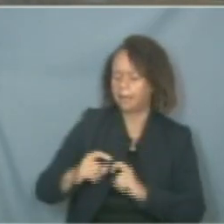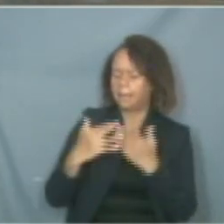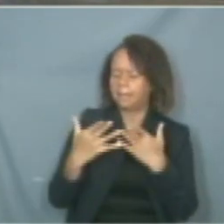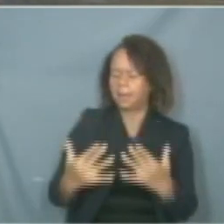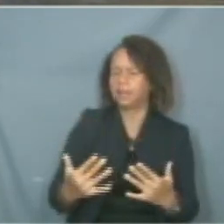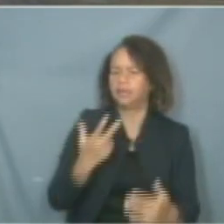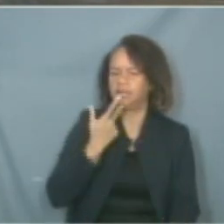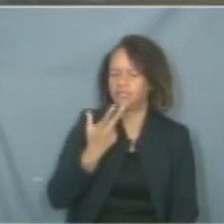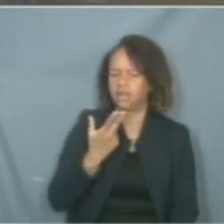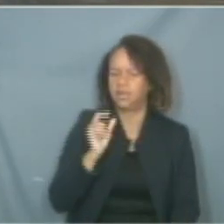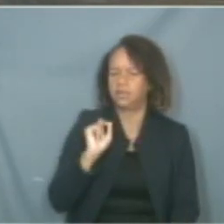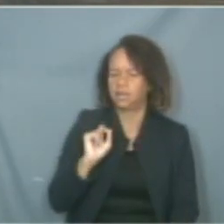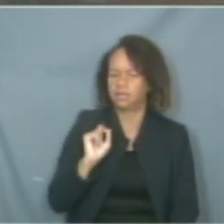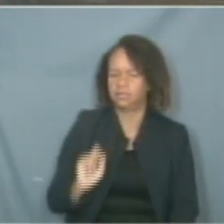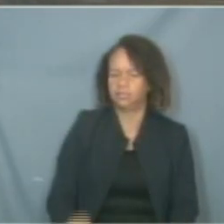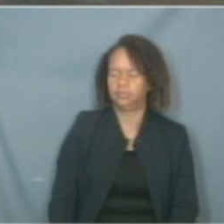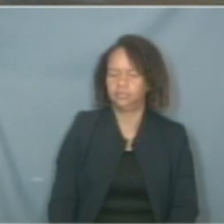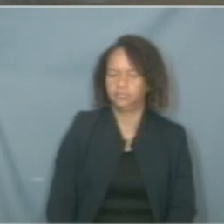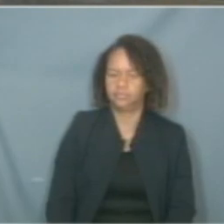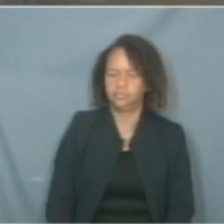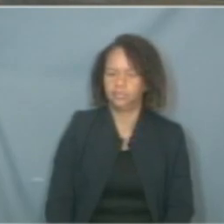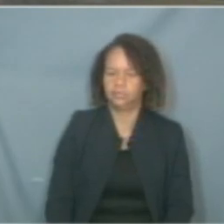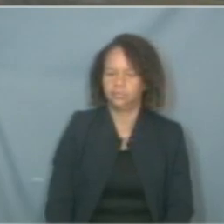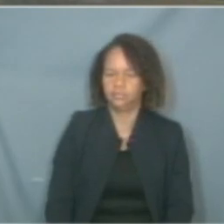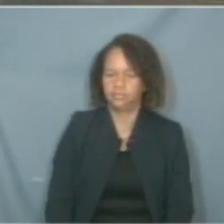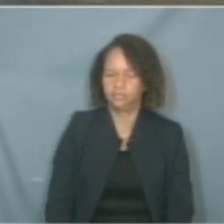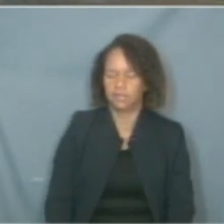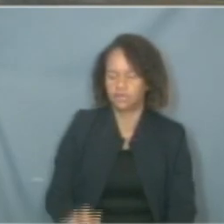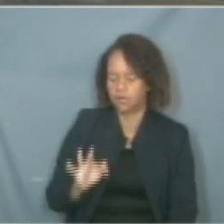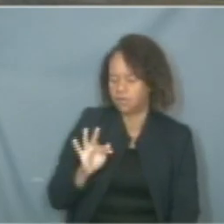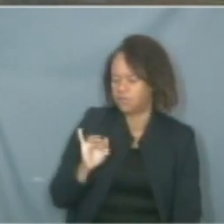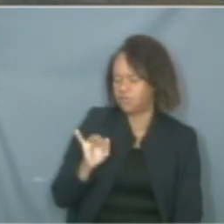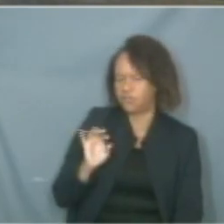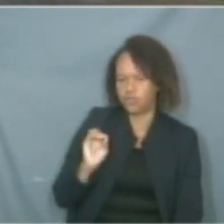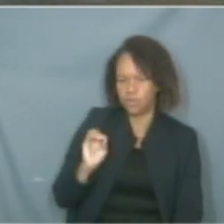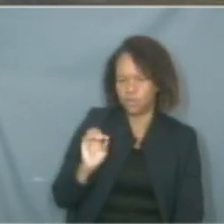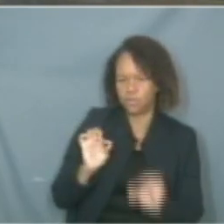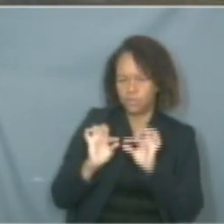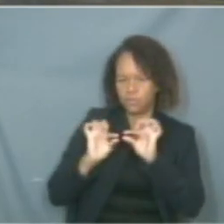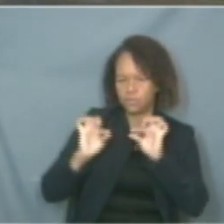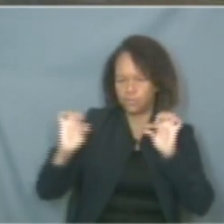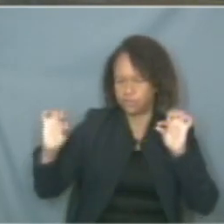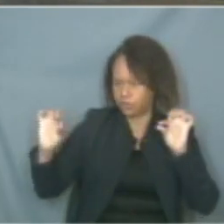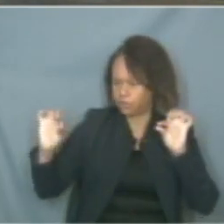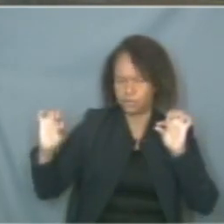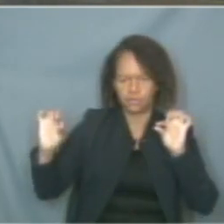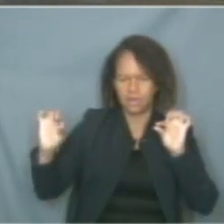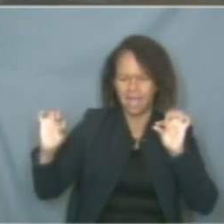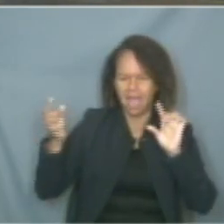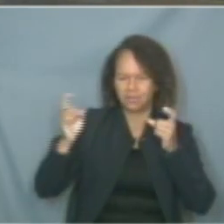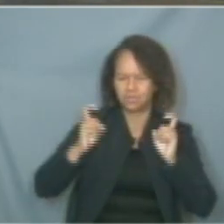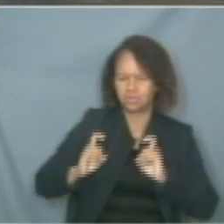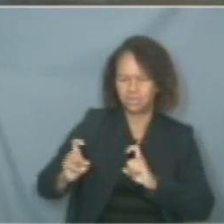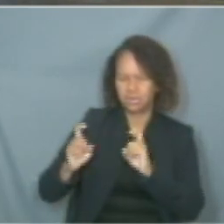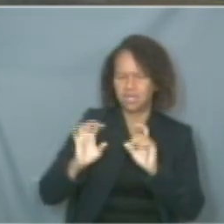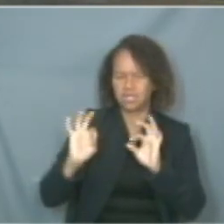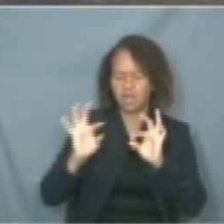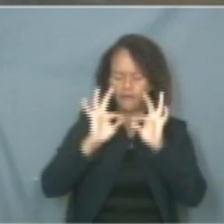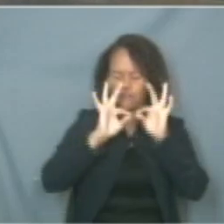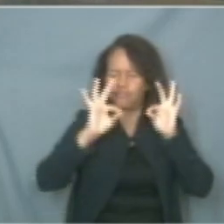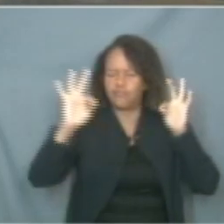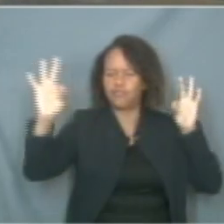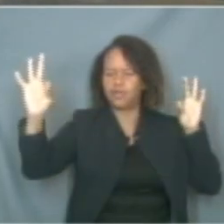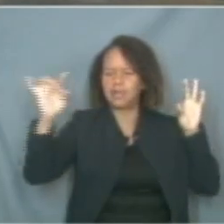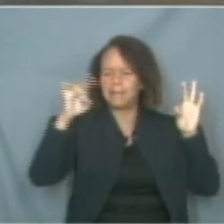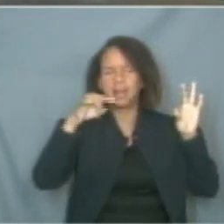vai se falar que é só fio, que a gente vai discutir apenas o fio que